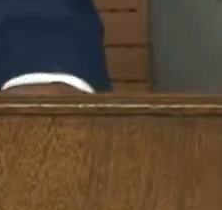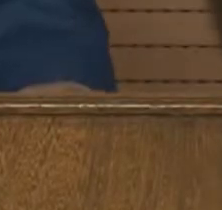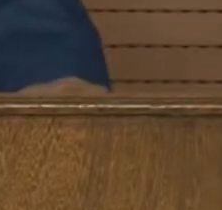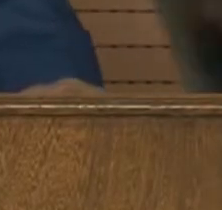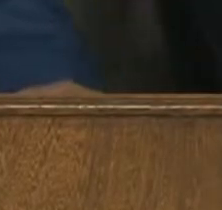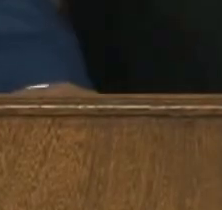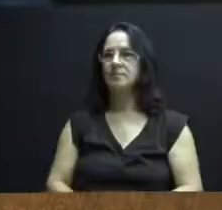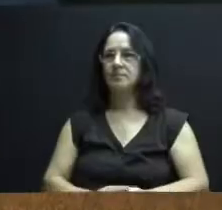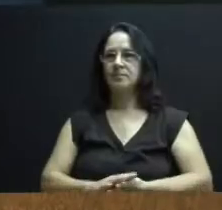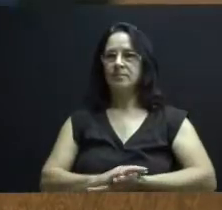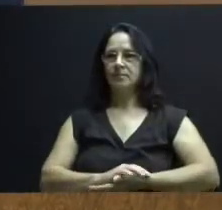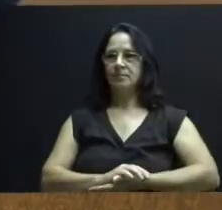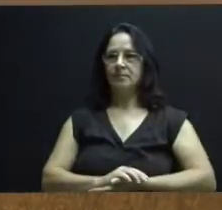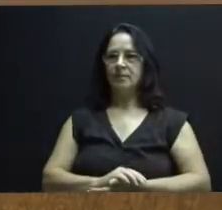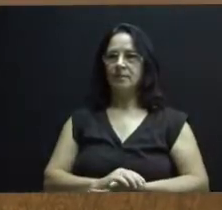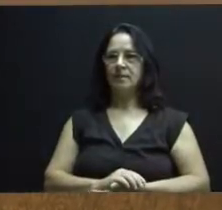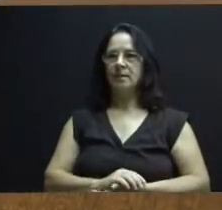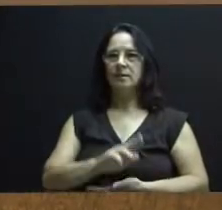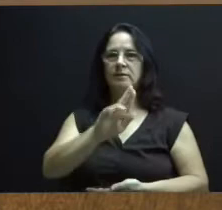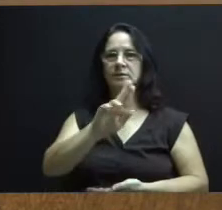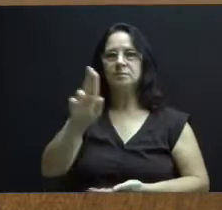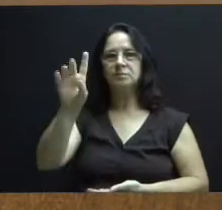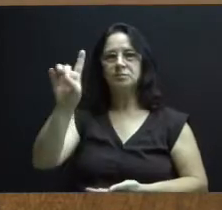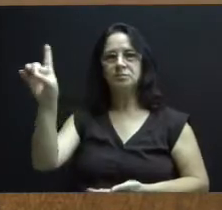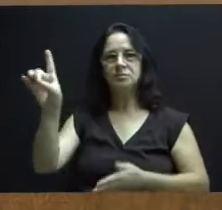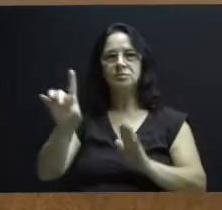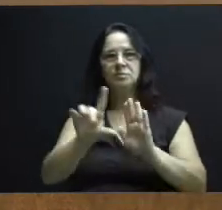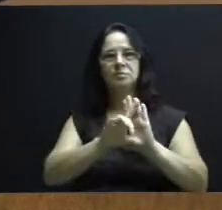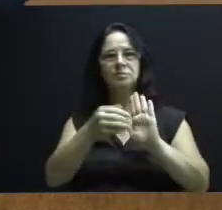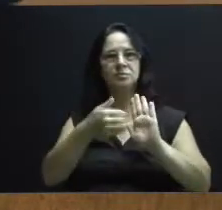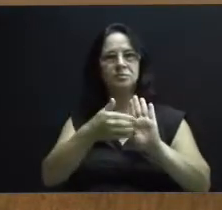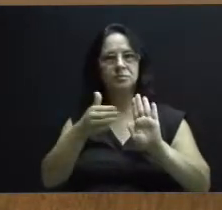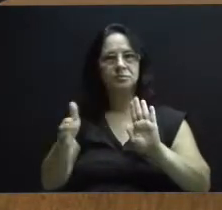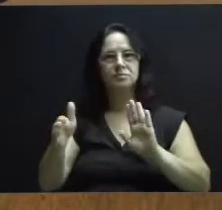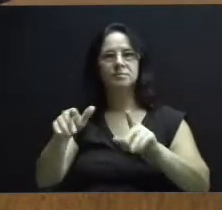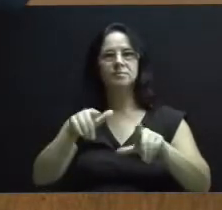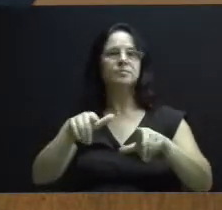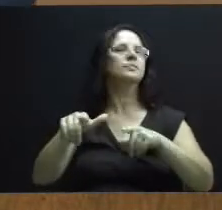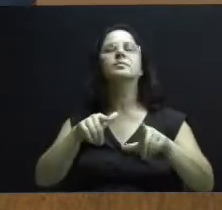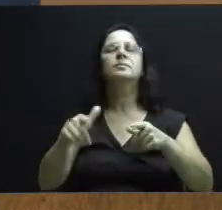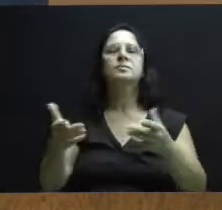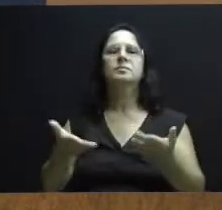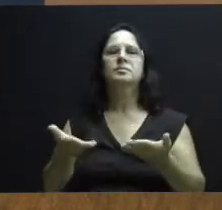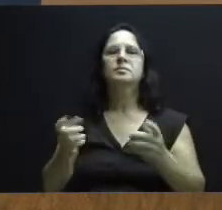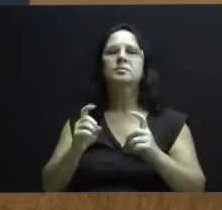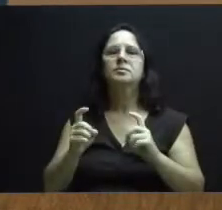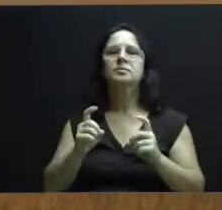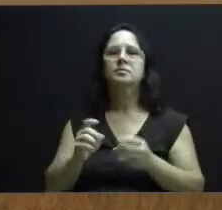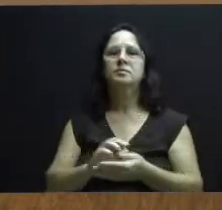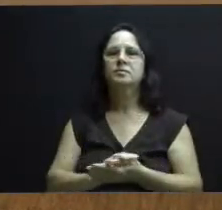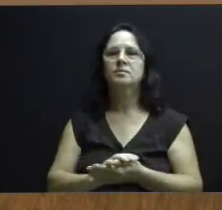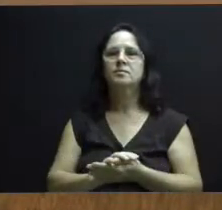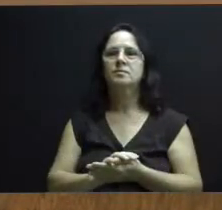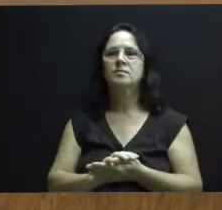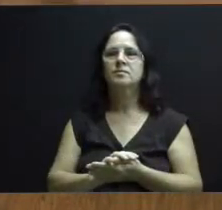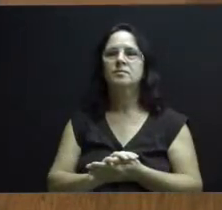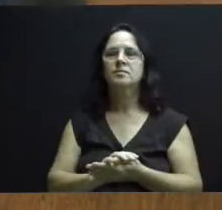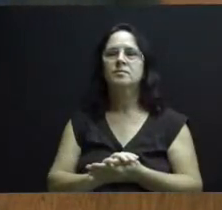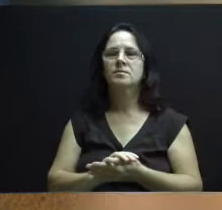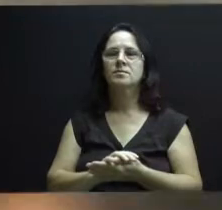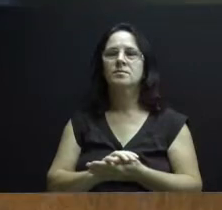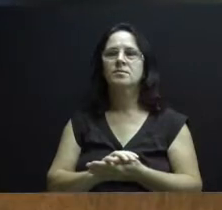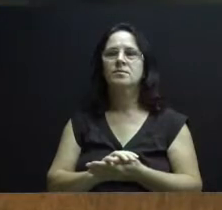havendo um número legal em nome de deus e da lei declarou aberto os trabalhos da presente sessão questão de ordem o